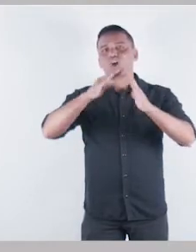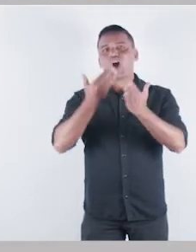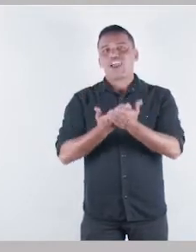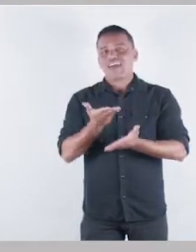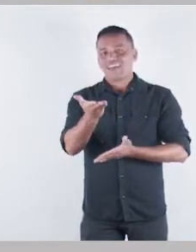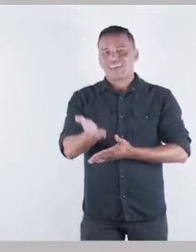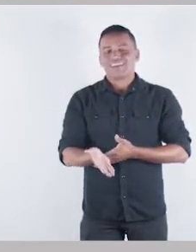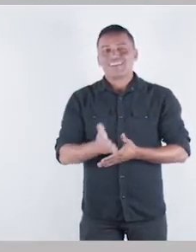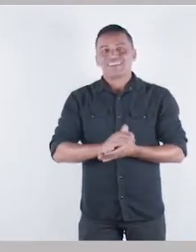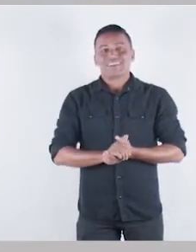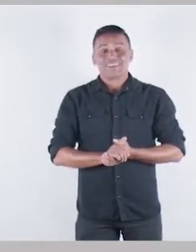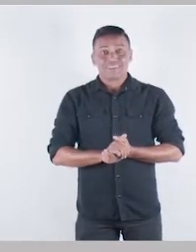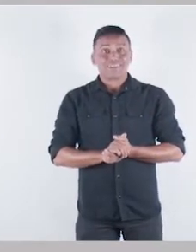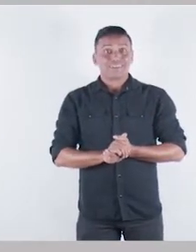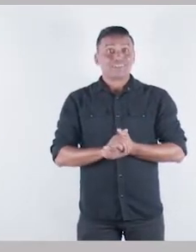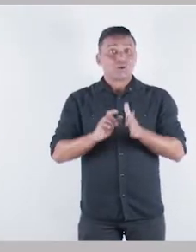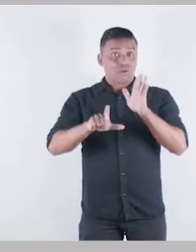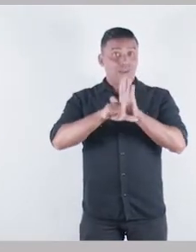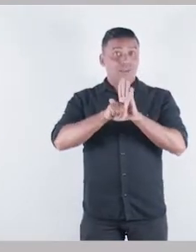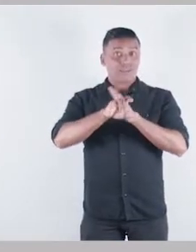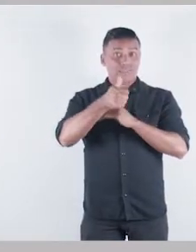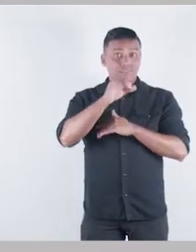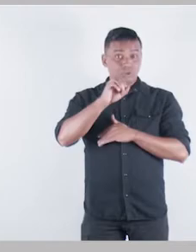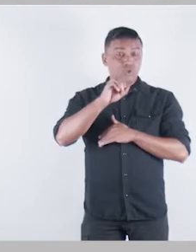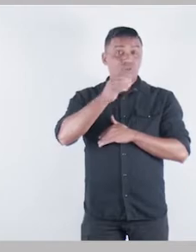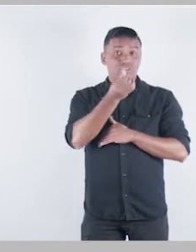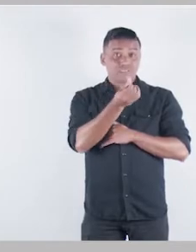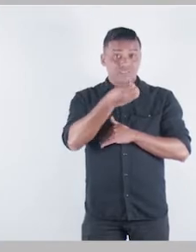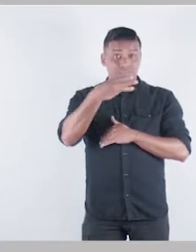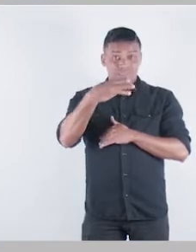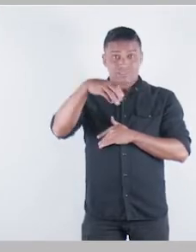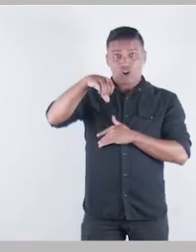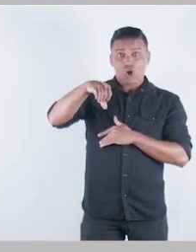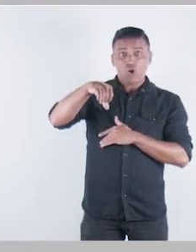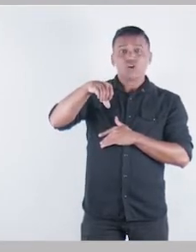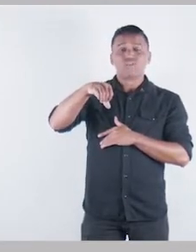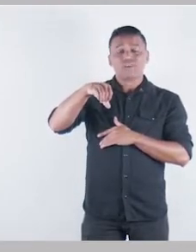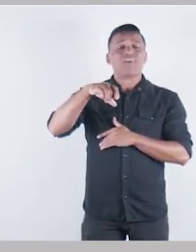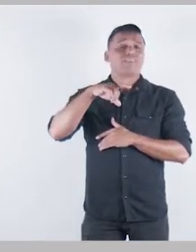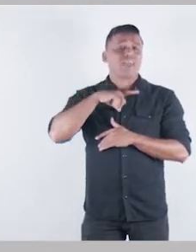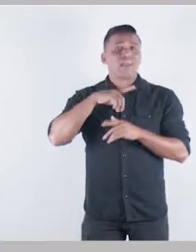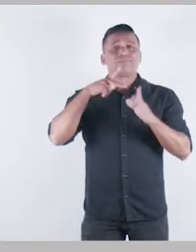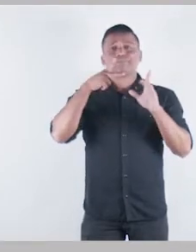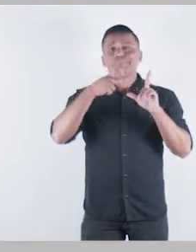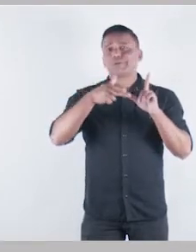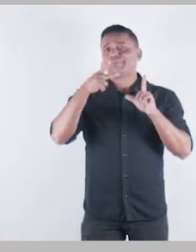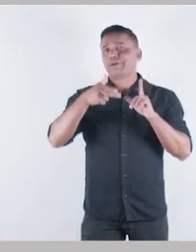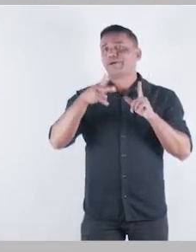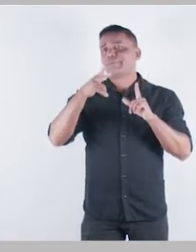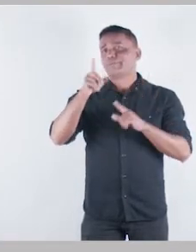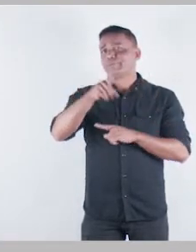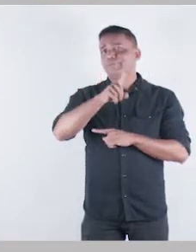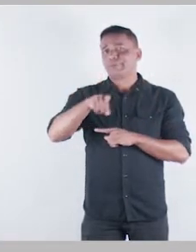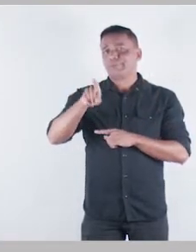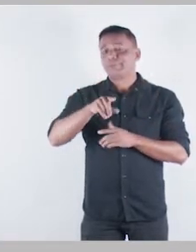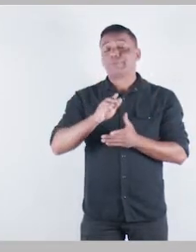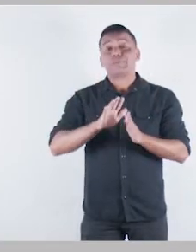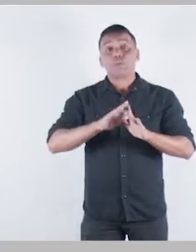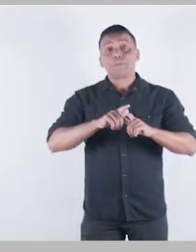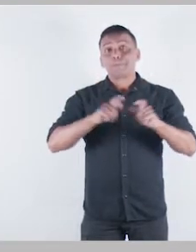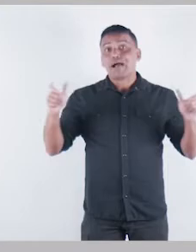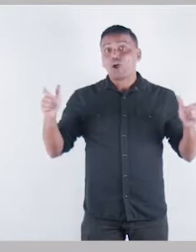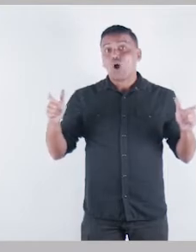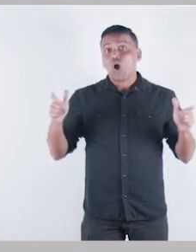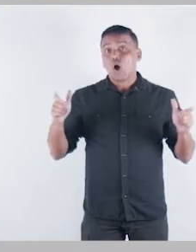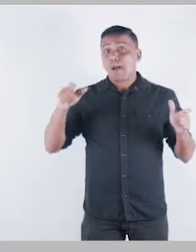10.639, ela tem restrições, muitas restrições, né? E talvez a mais